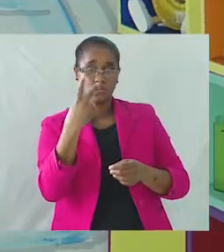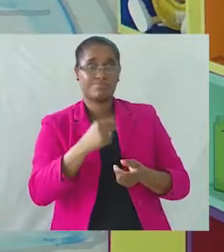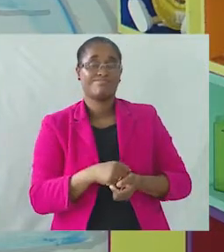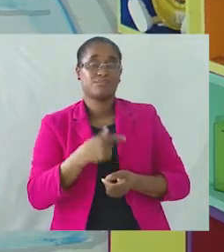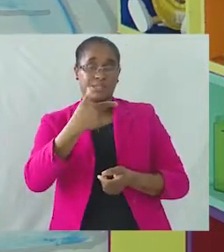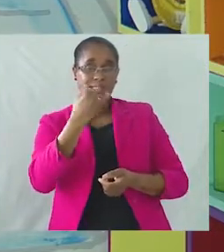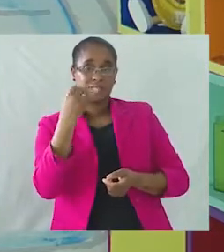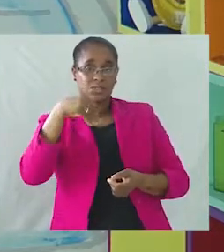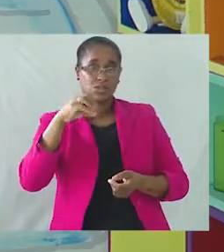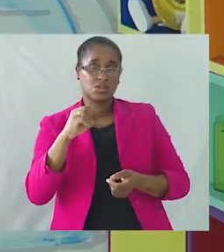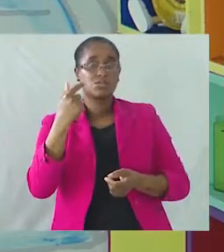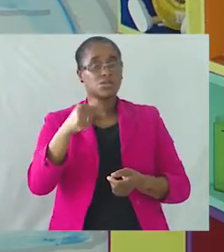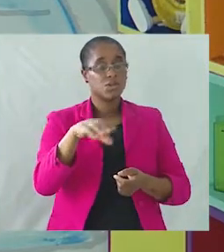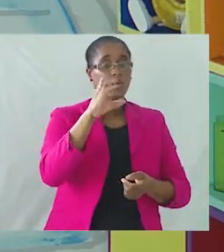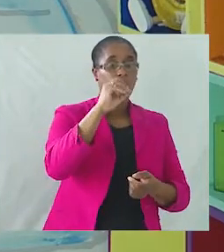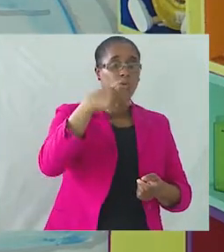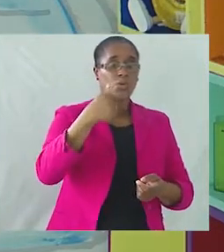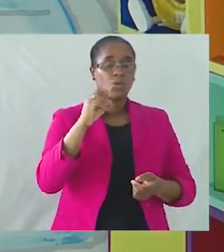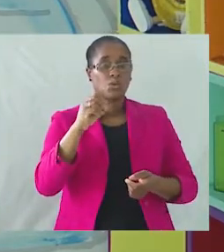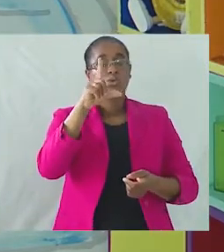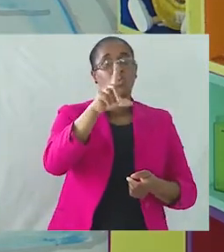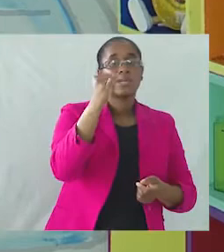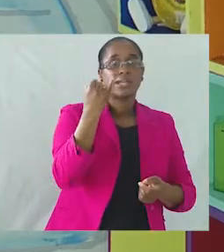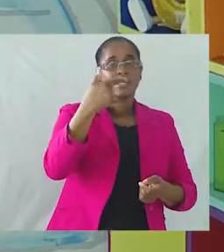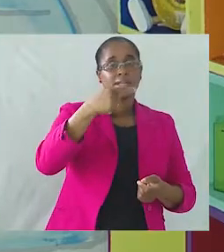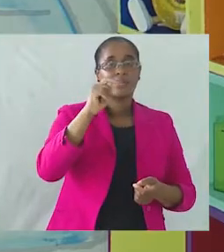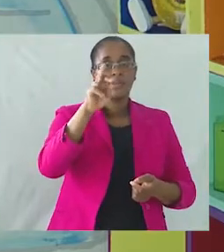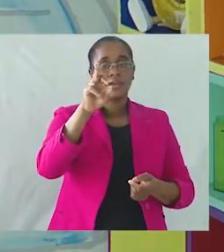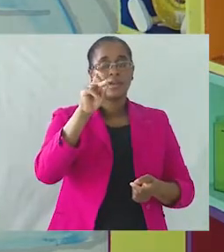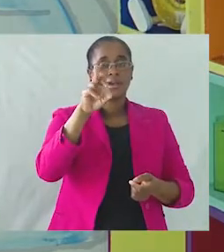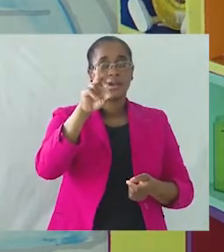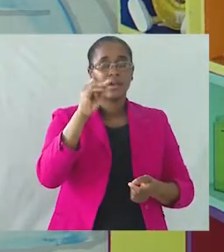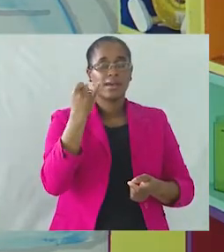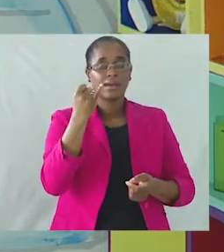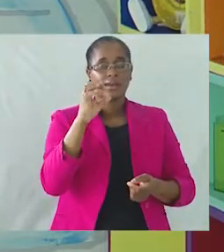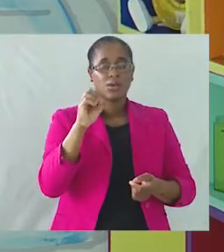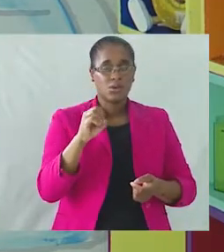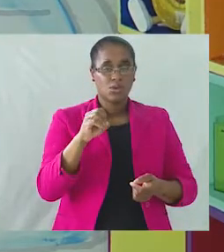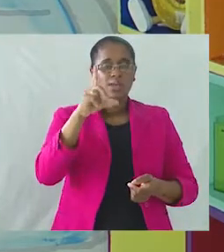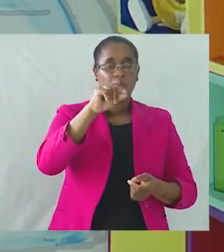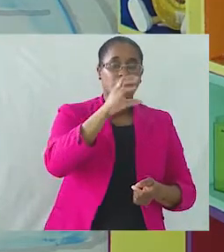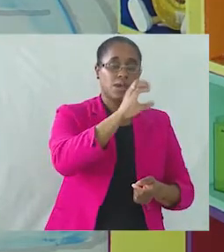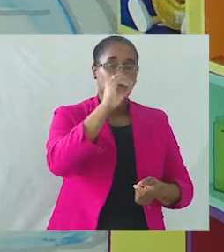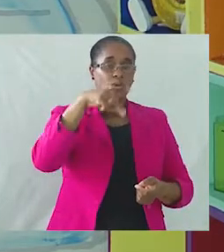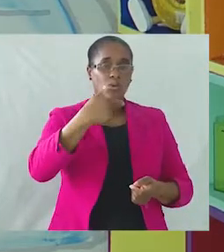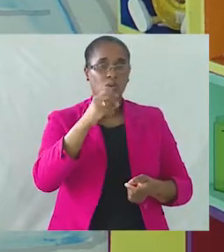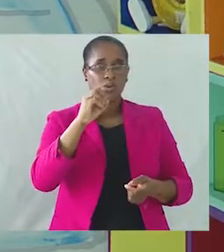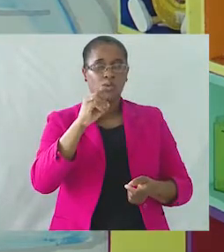conto que é literário e o conto que é tradicional. Então, hoje, nós vamos